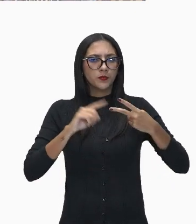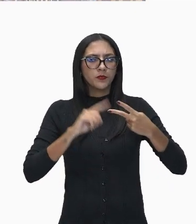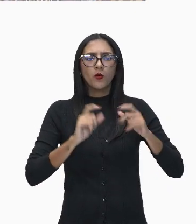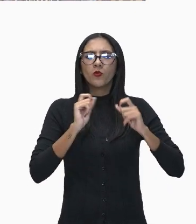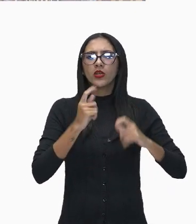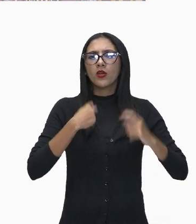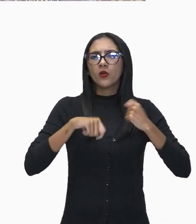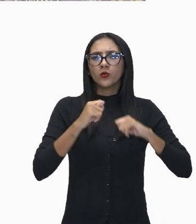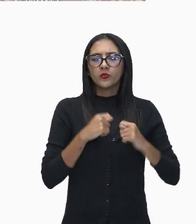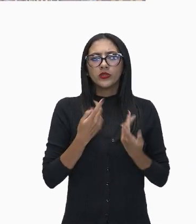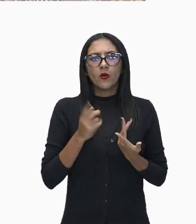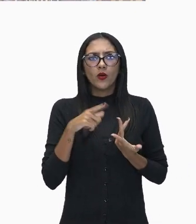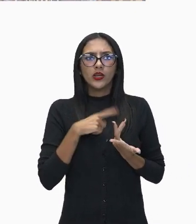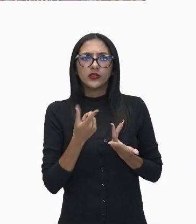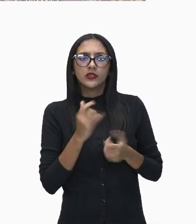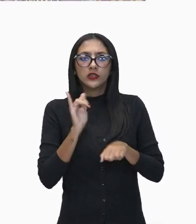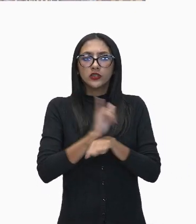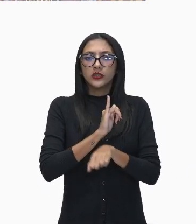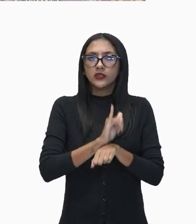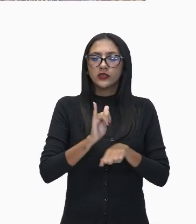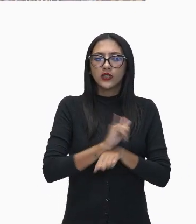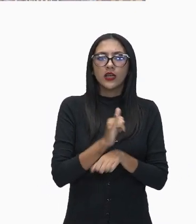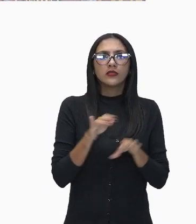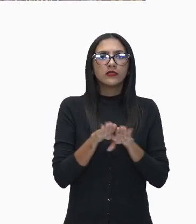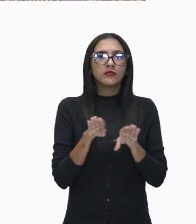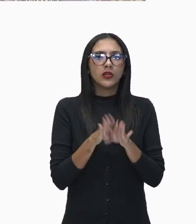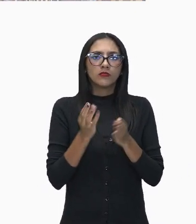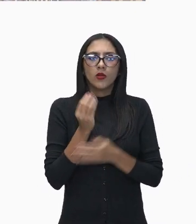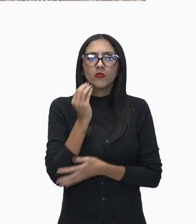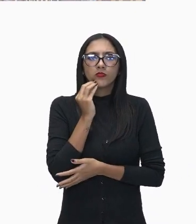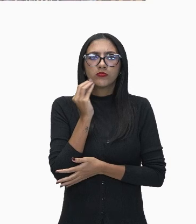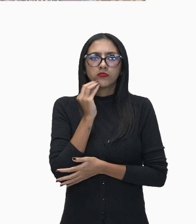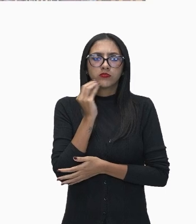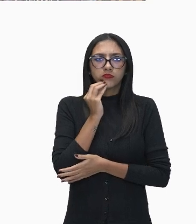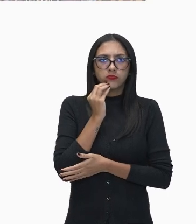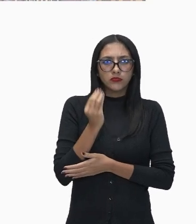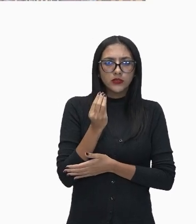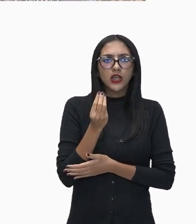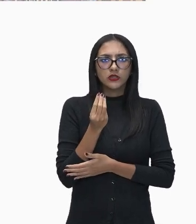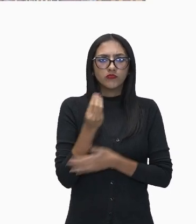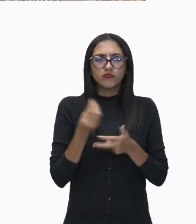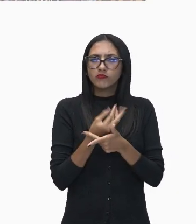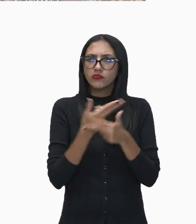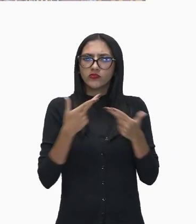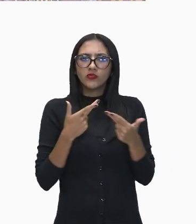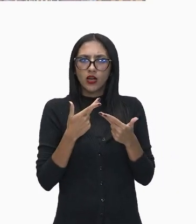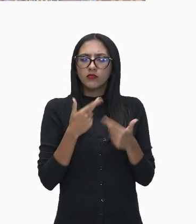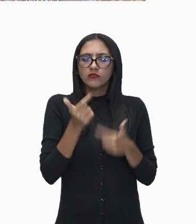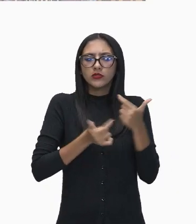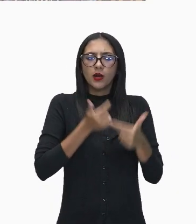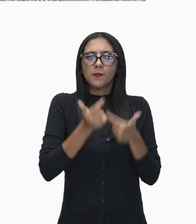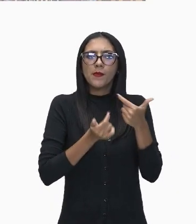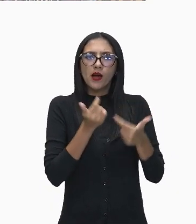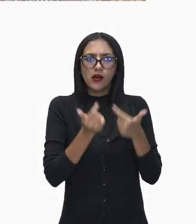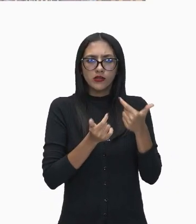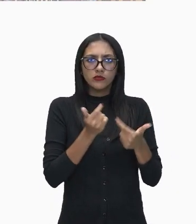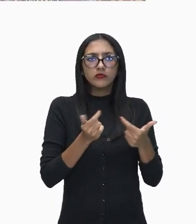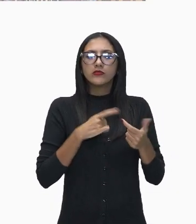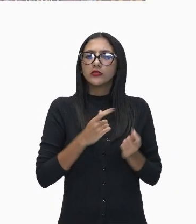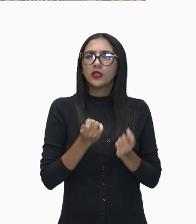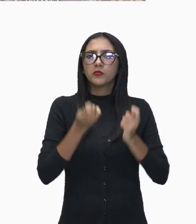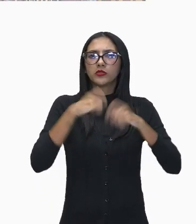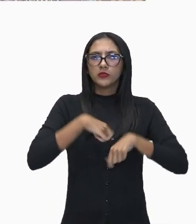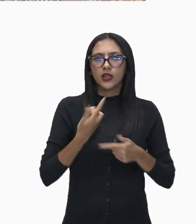essas formas aí de apresentação, de oferta de atividades que gerem